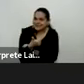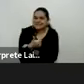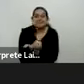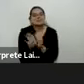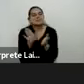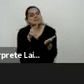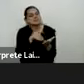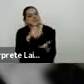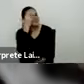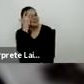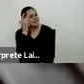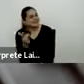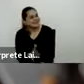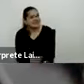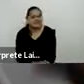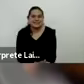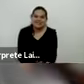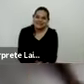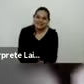Gis.